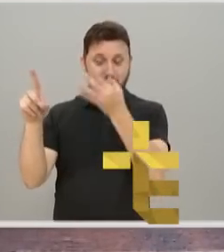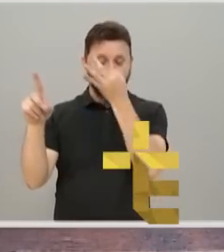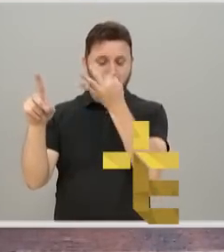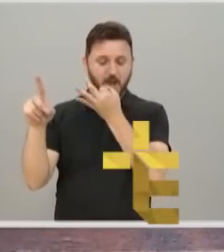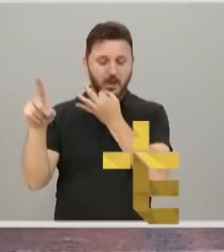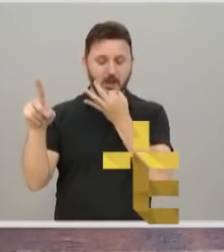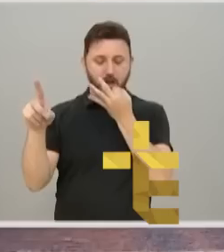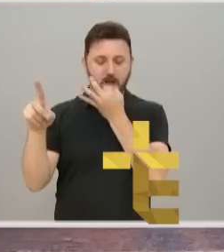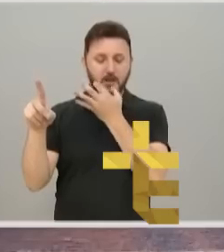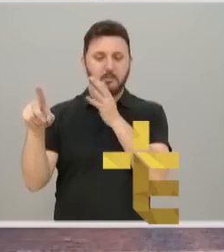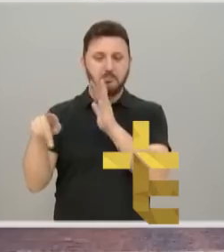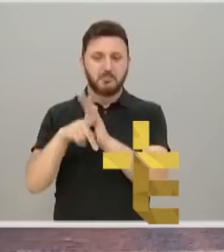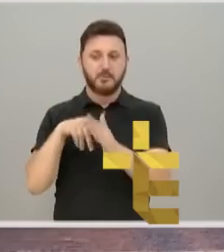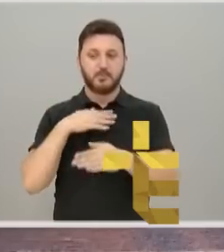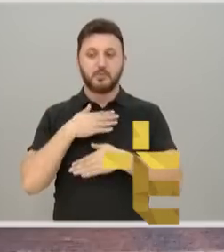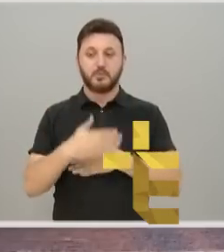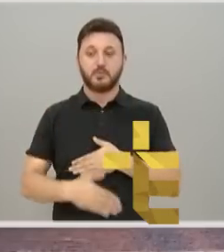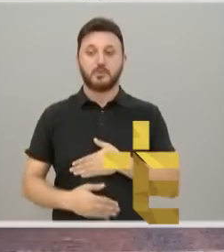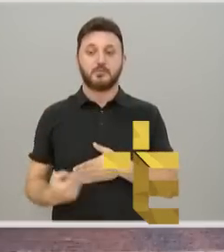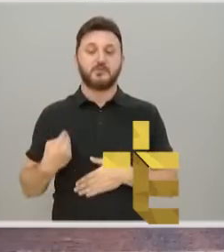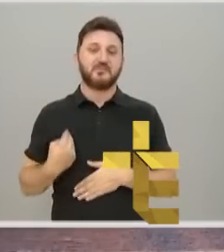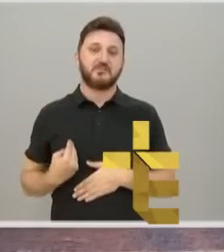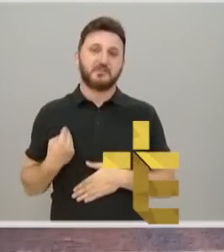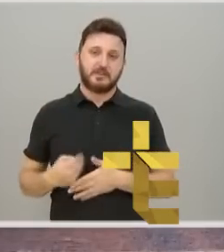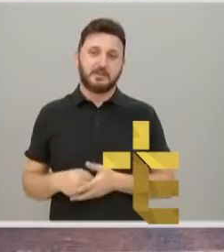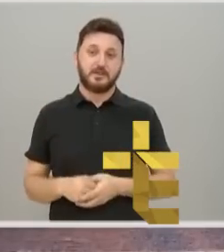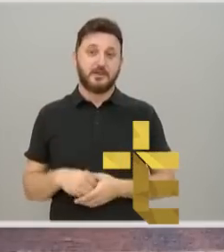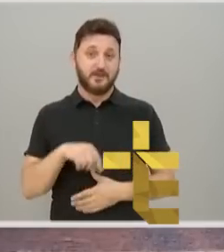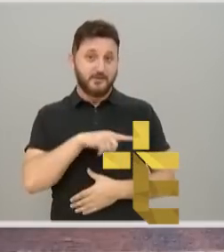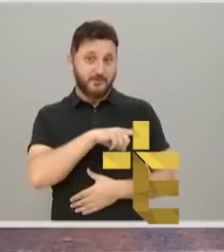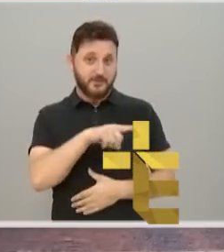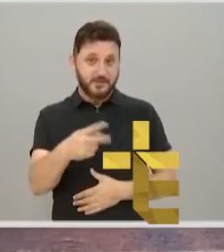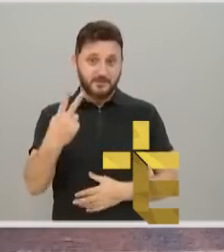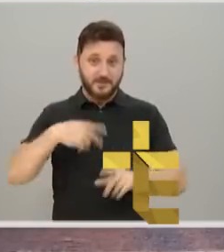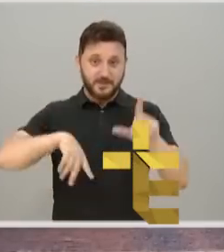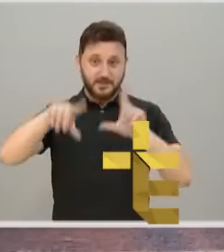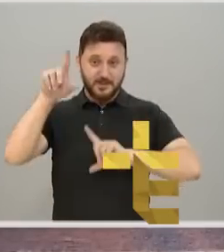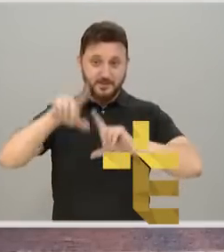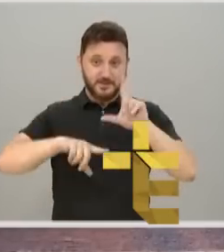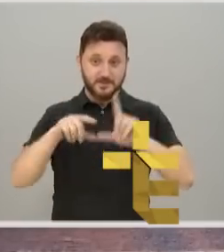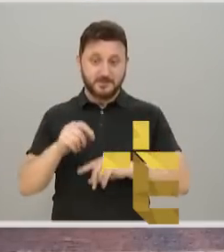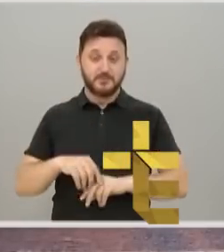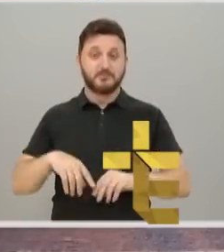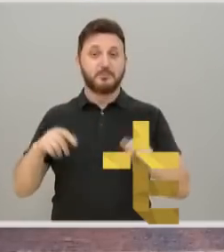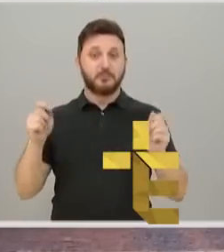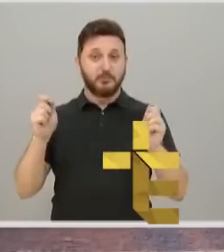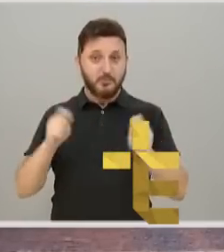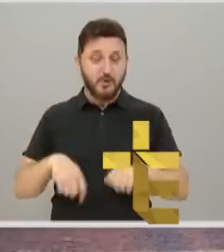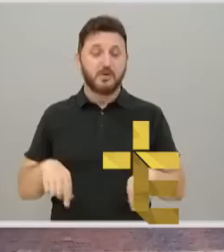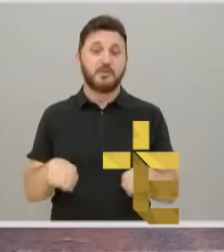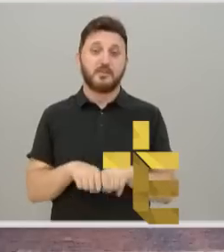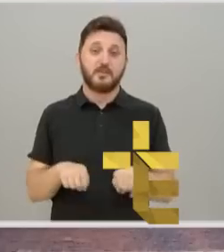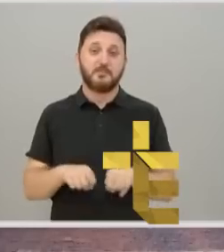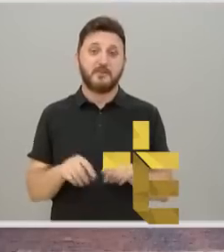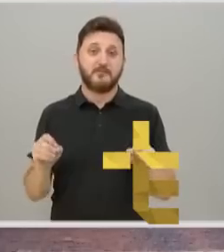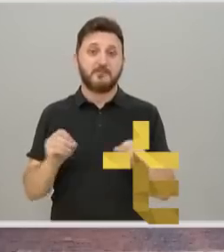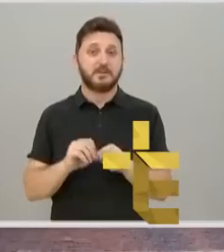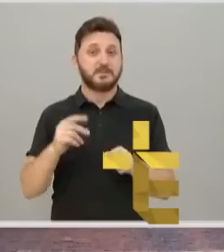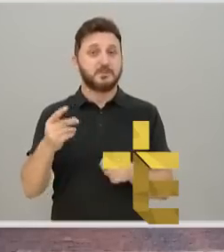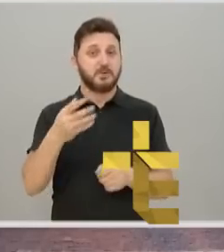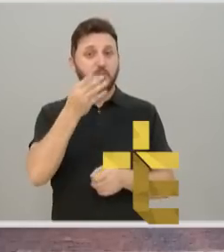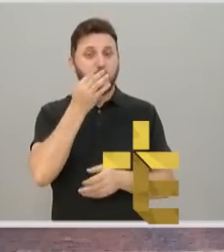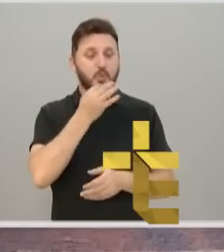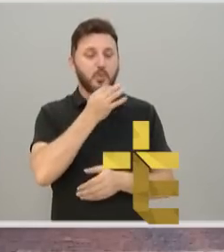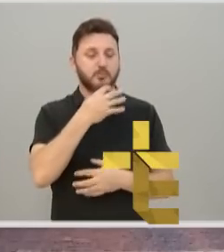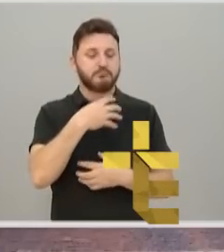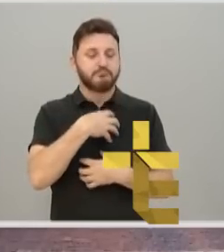seu próprio corpo, o pão da vida. Você que nos acompanha pelos meios de comunicação poderá fazer a